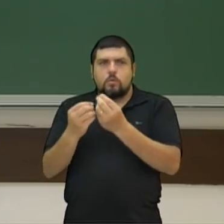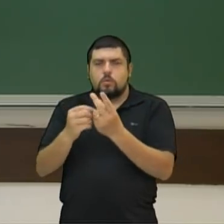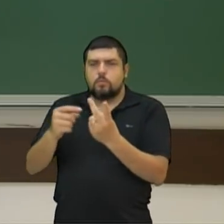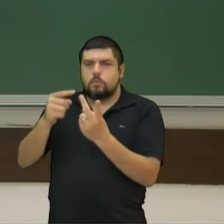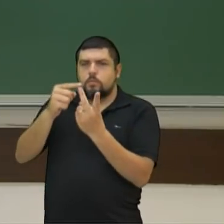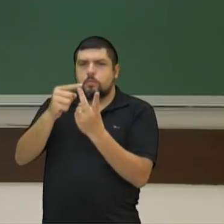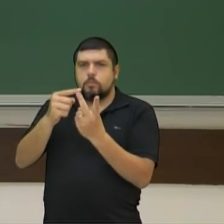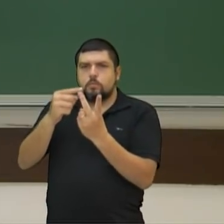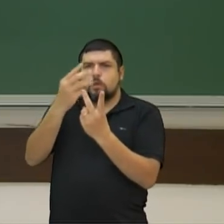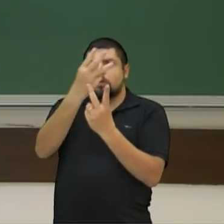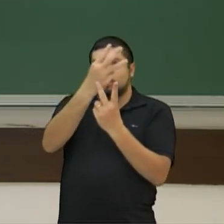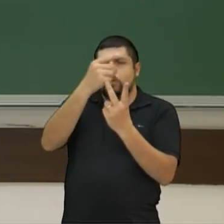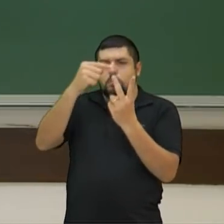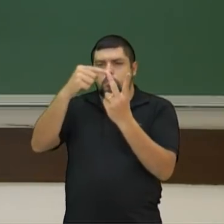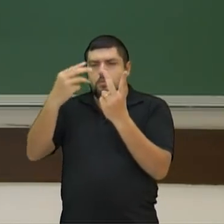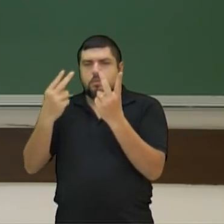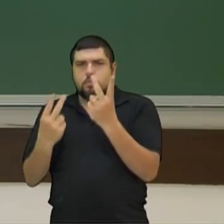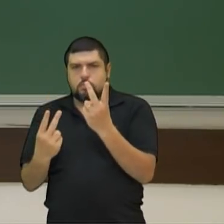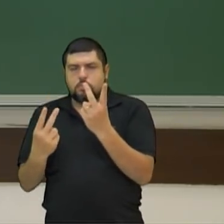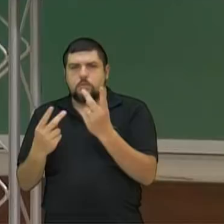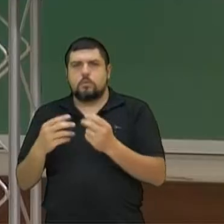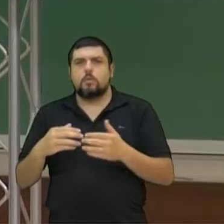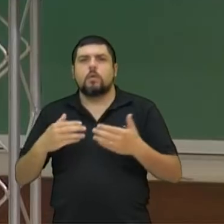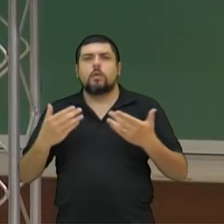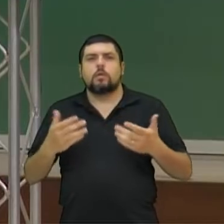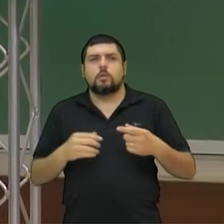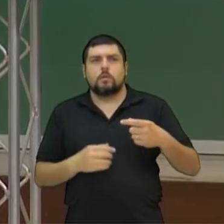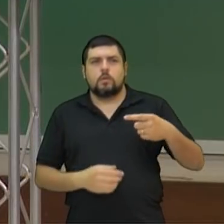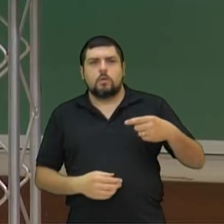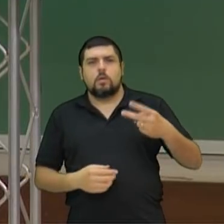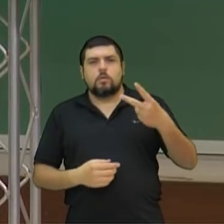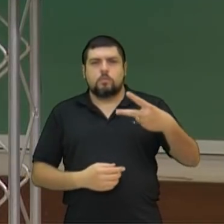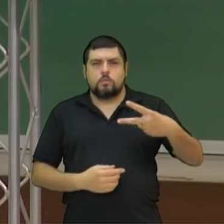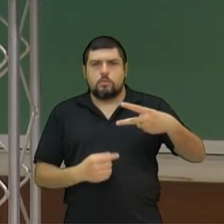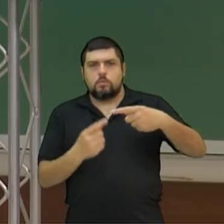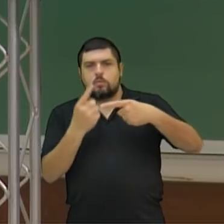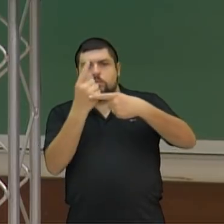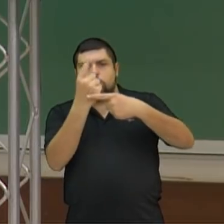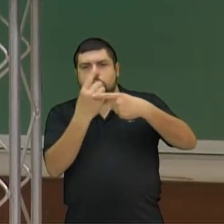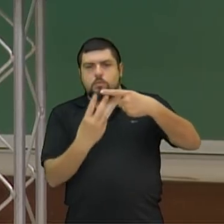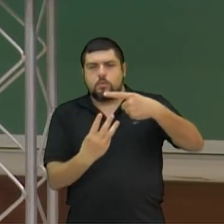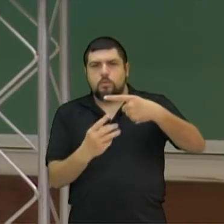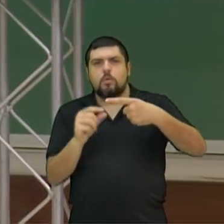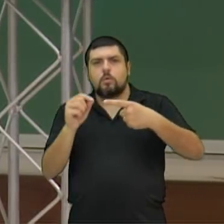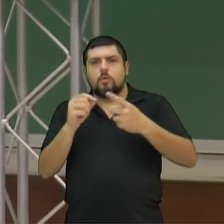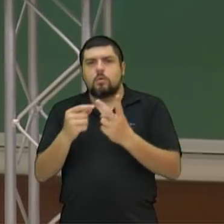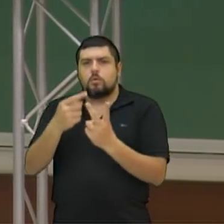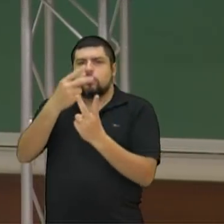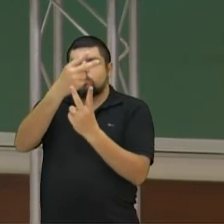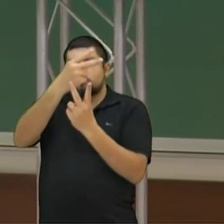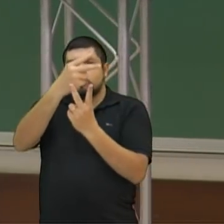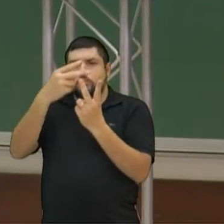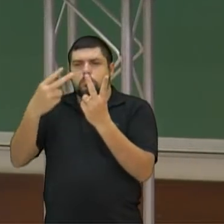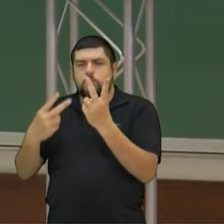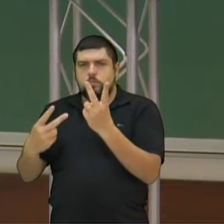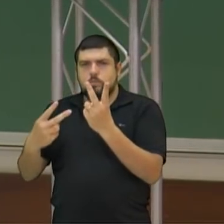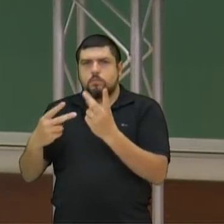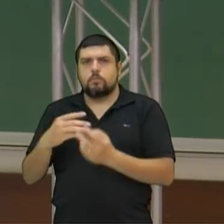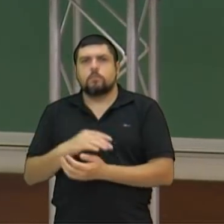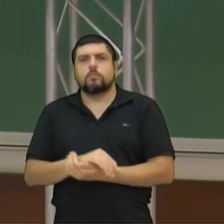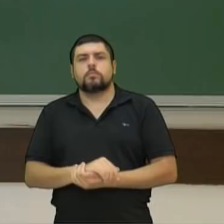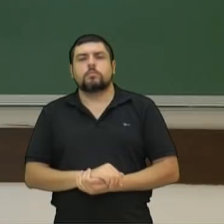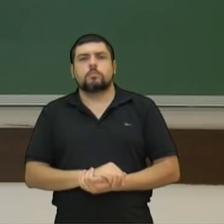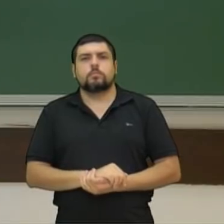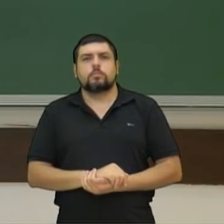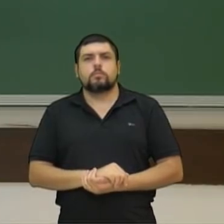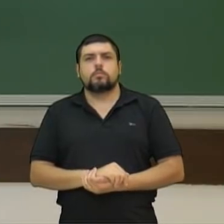então o expoente do 2 vai virar 1. Logo, 2 elevado a 1/3 é a mesma coisa que raiz cúbica de 2. E